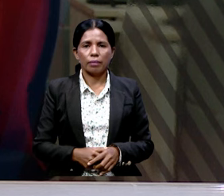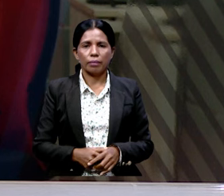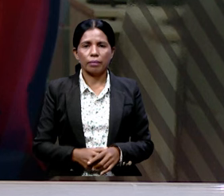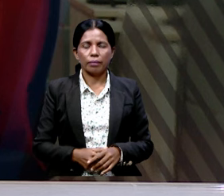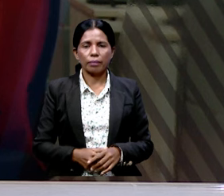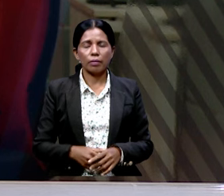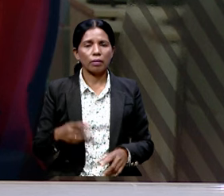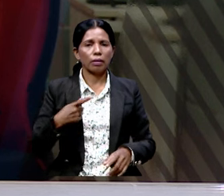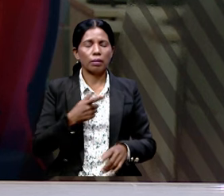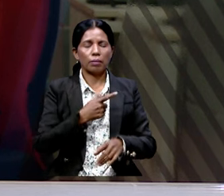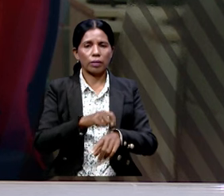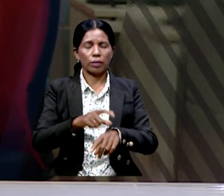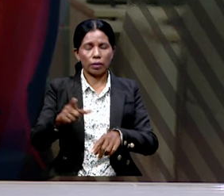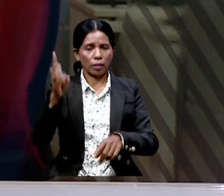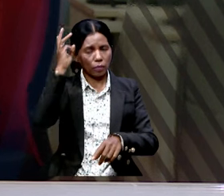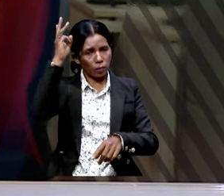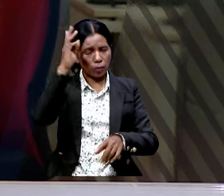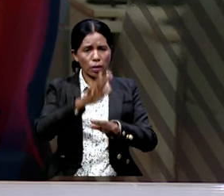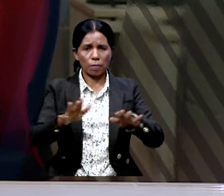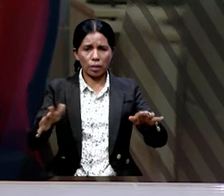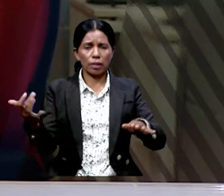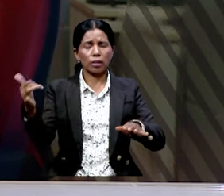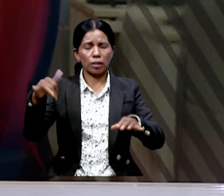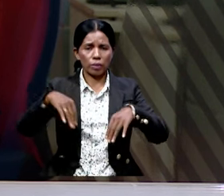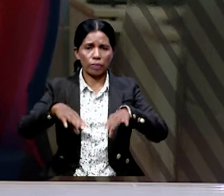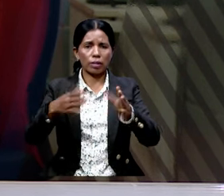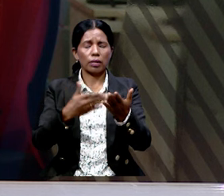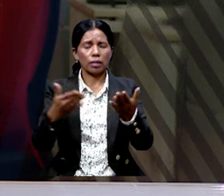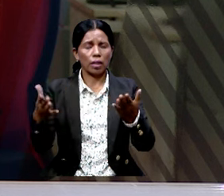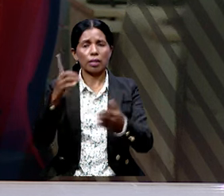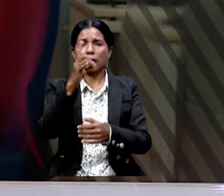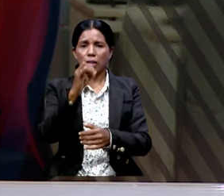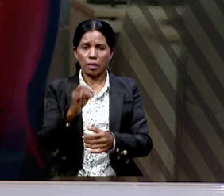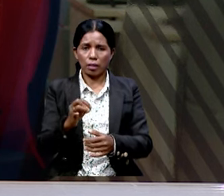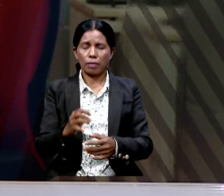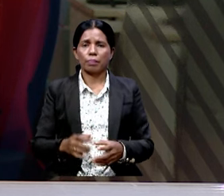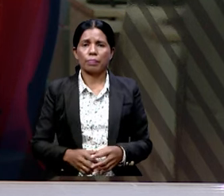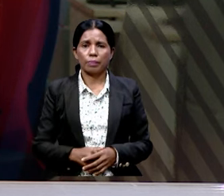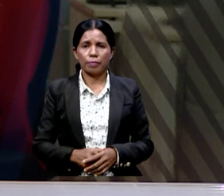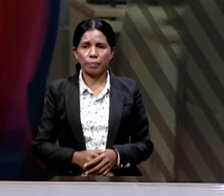Parlimento Nasional preocupa o labar externo B, França San e Adala Ninin, capital dele.